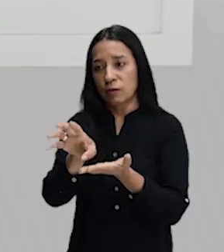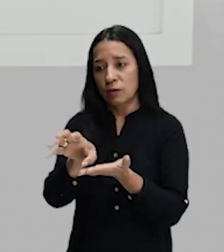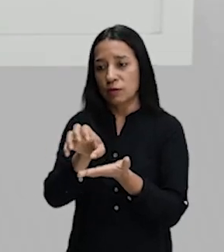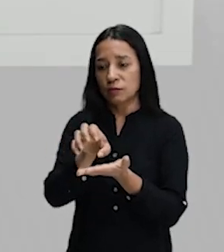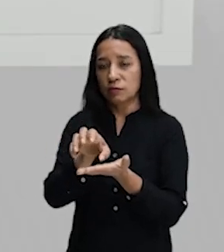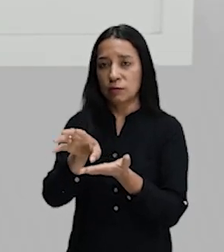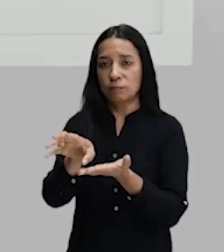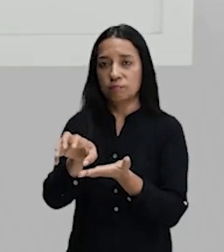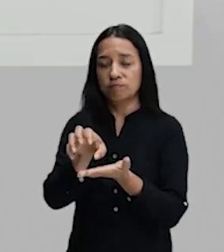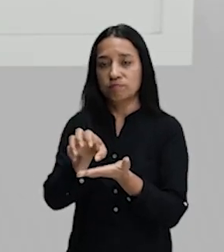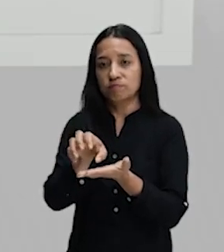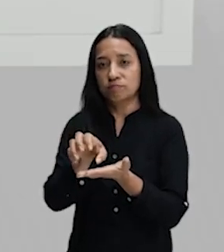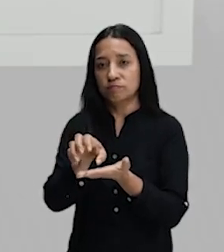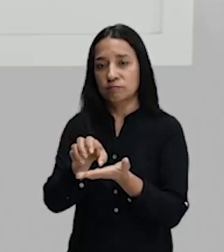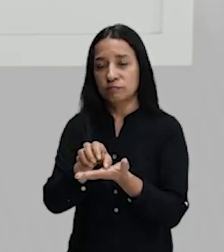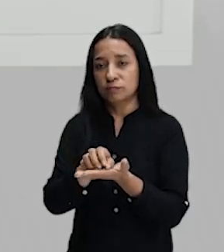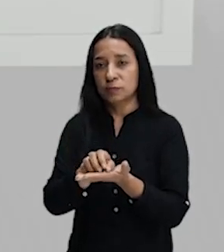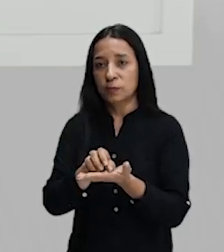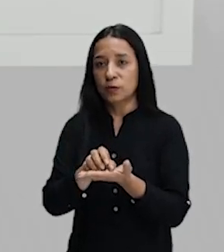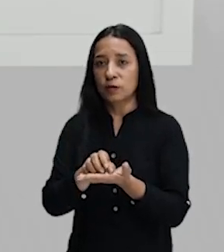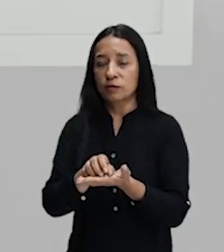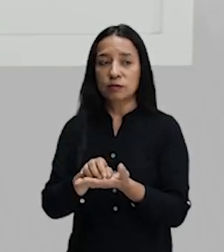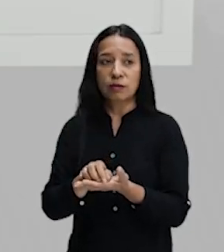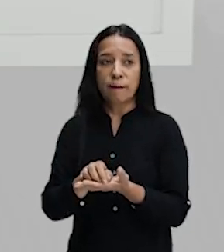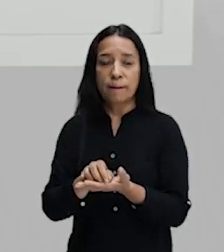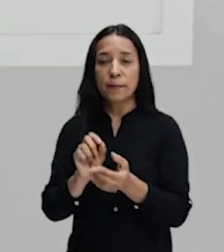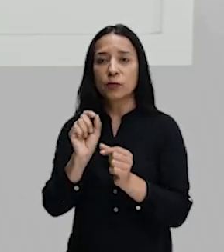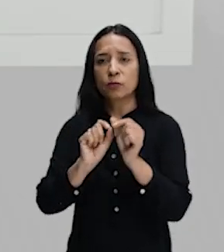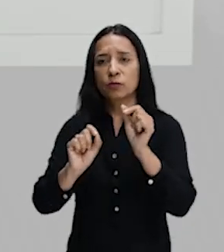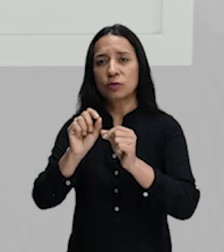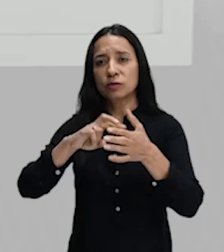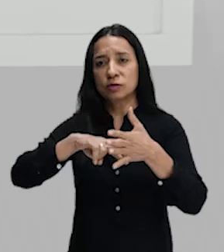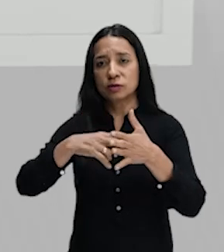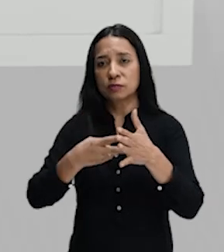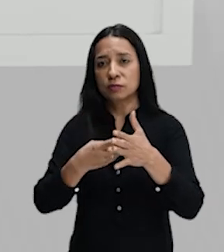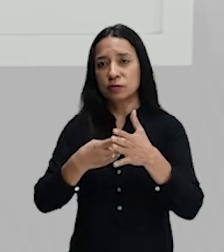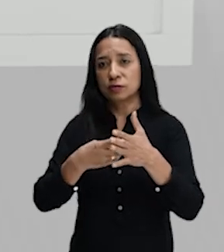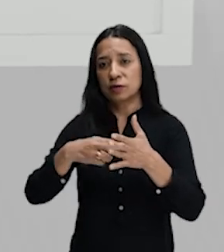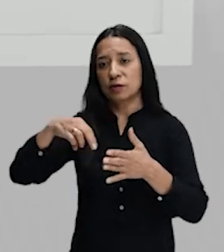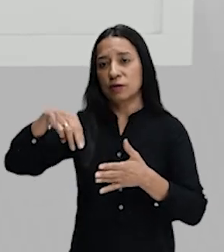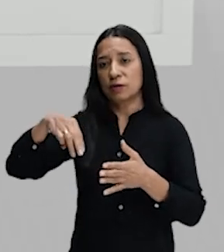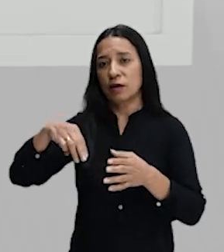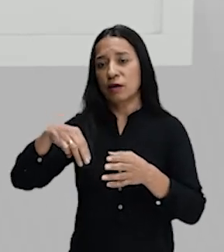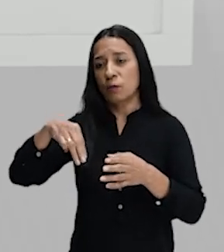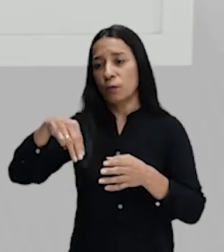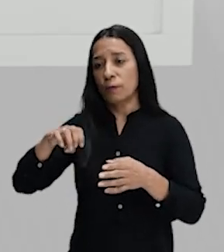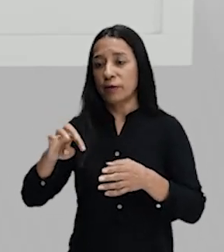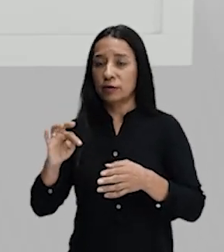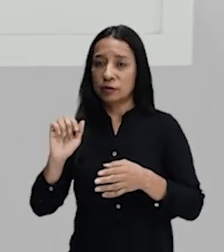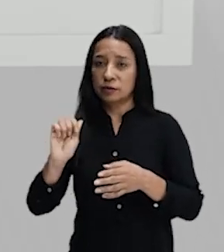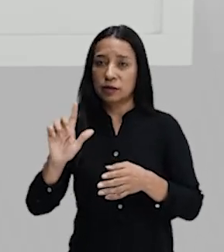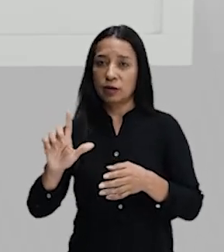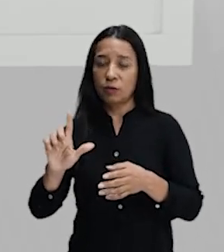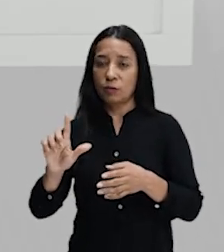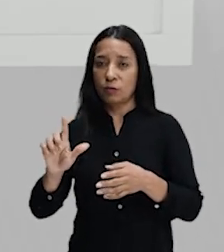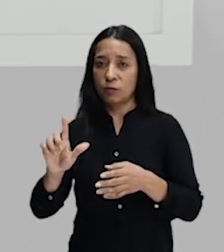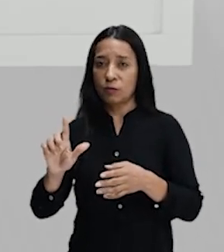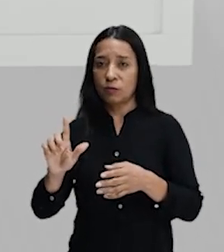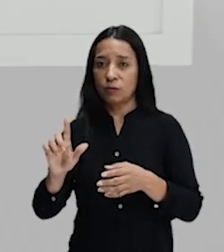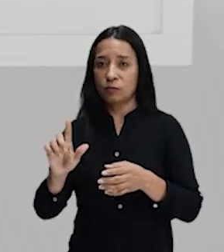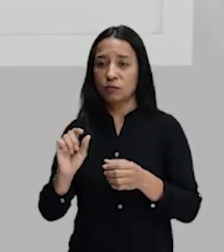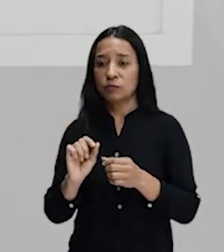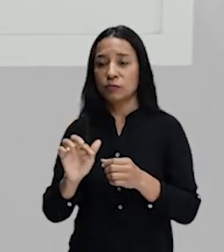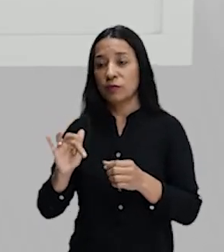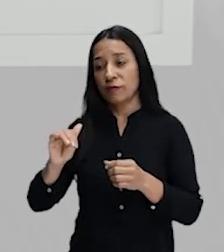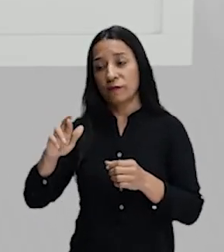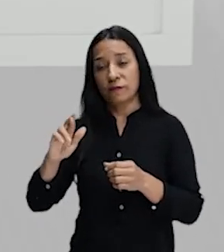imantada. Certo? O que é isso? É um metal, pode ser o ferro, em que este ferro,